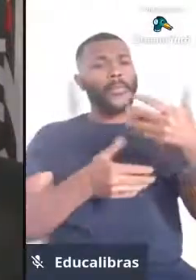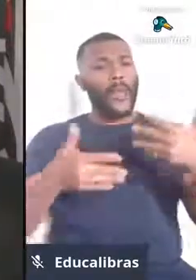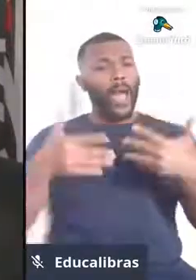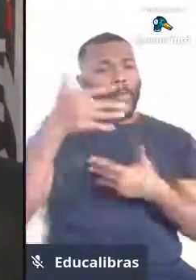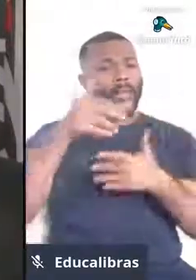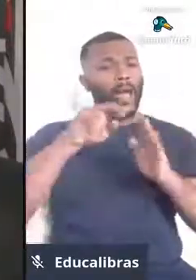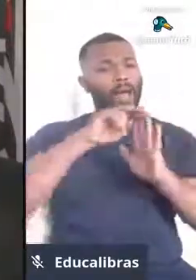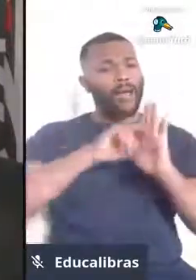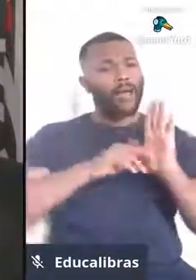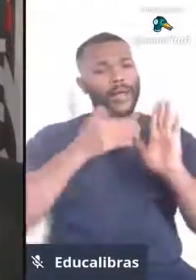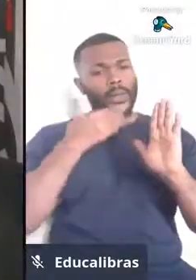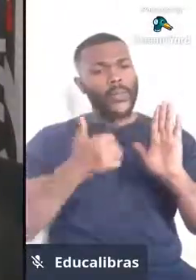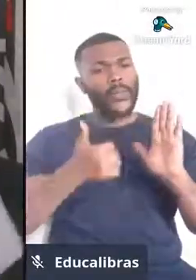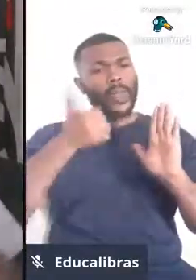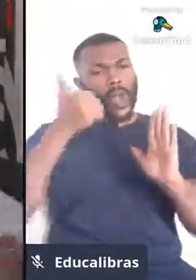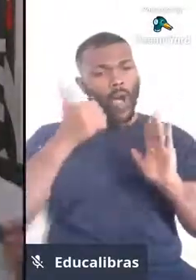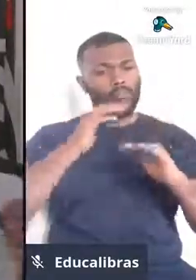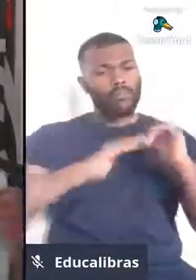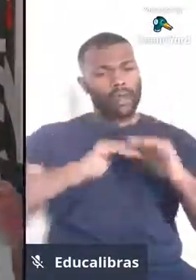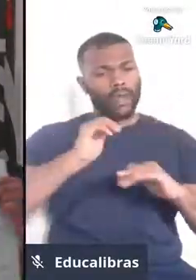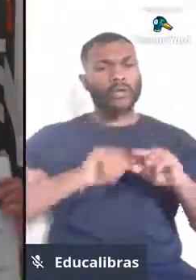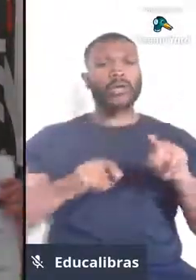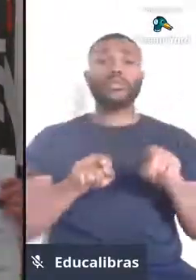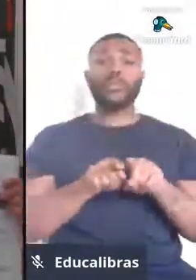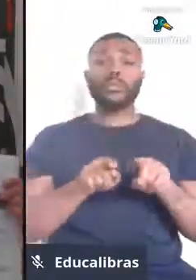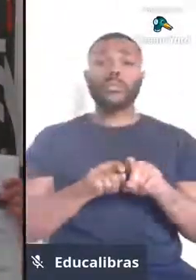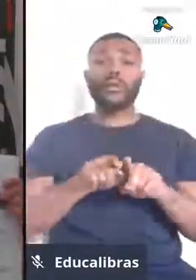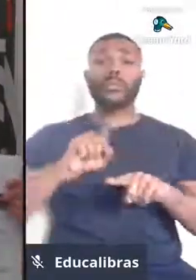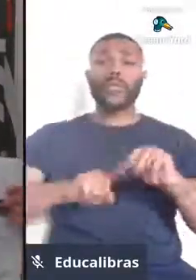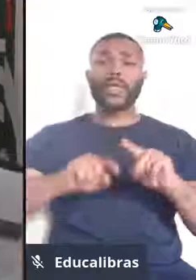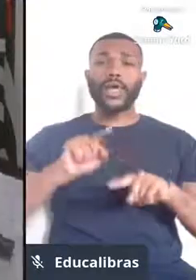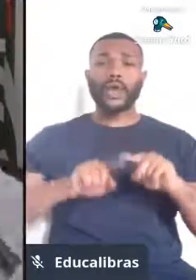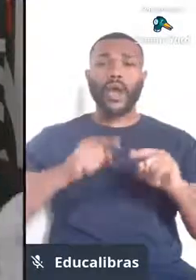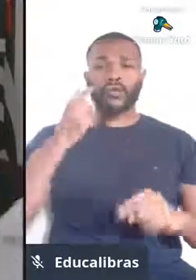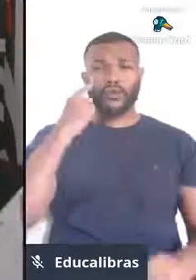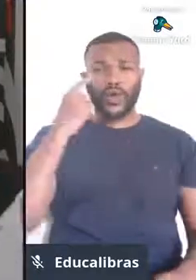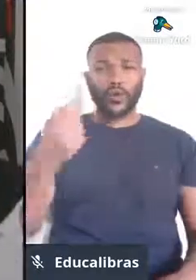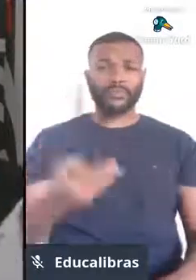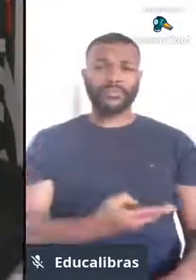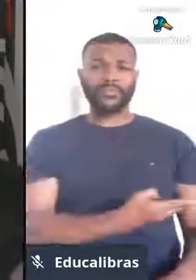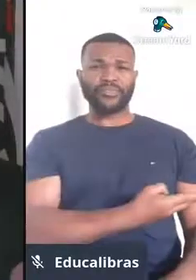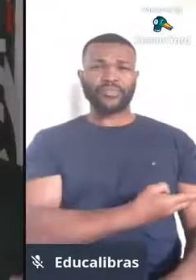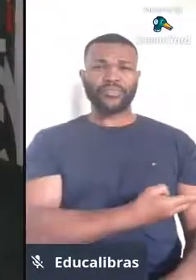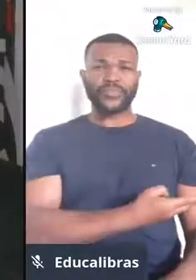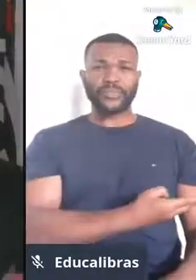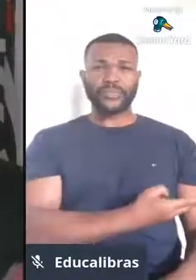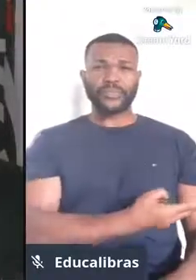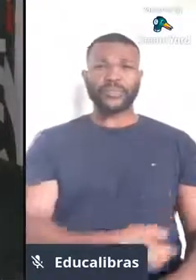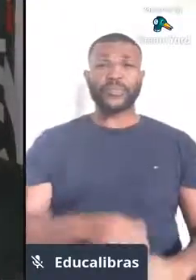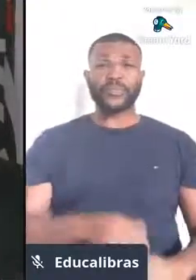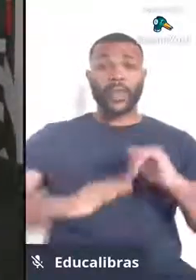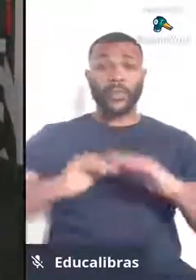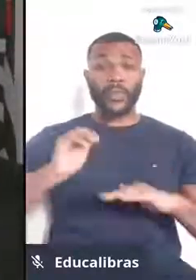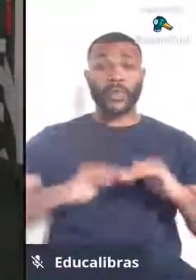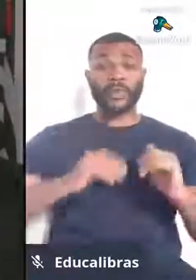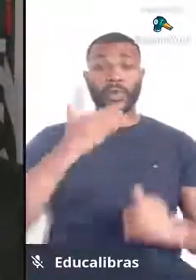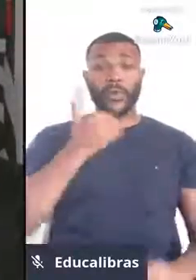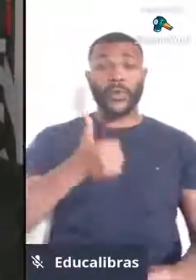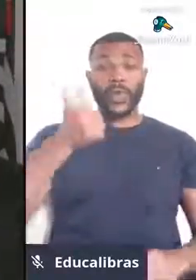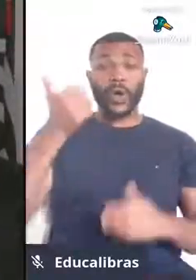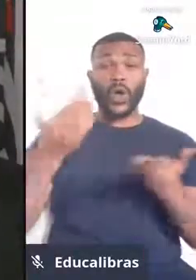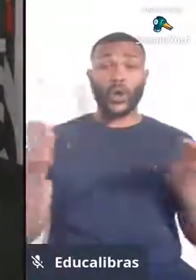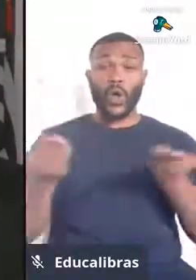conseguiu fazer esse material, né, que eu até imprimi um para mim, de melhores práticas agora de combate ao